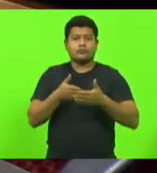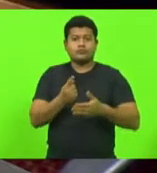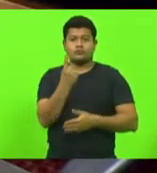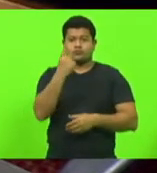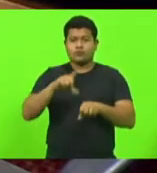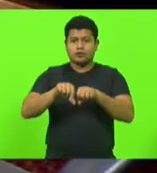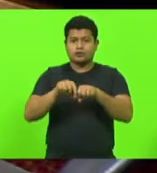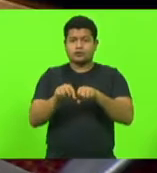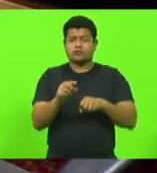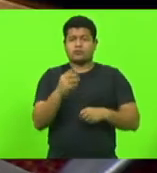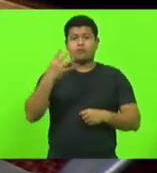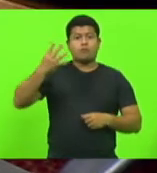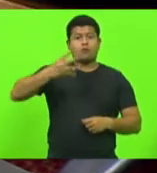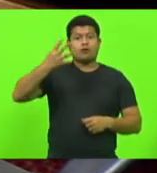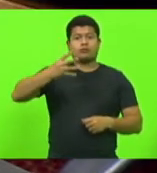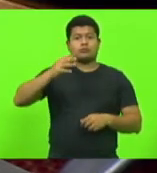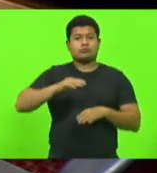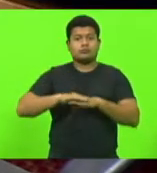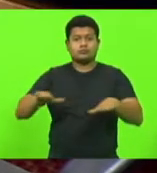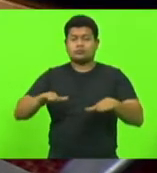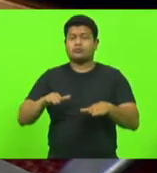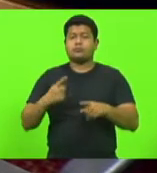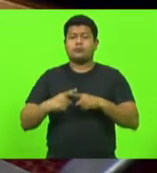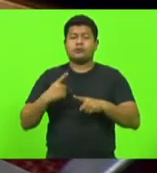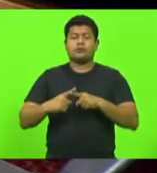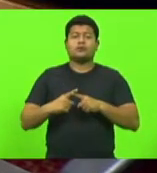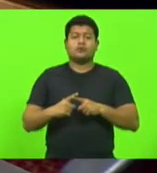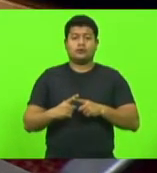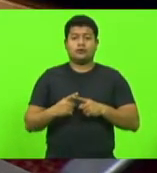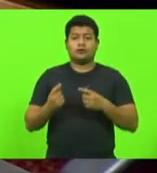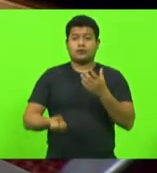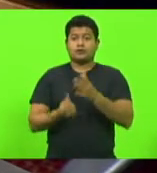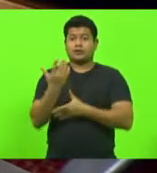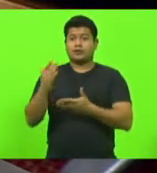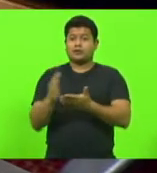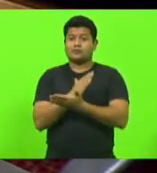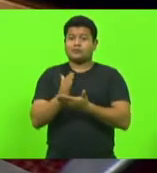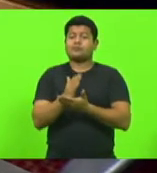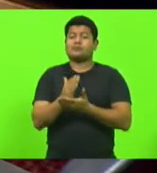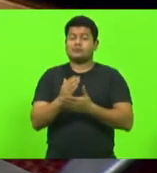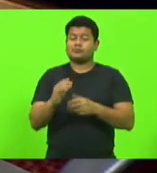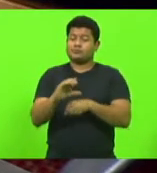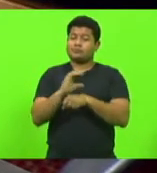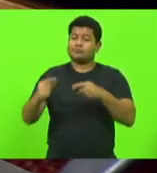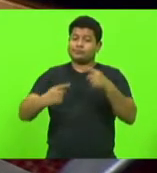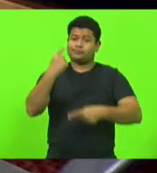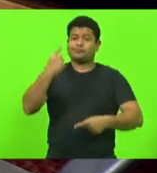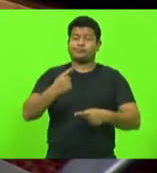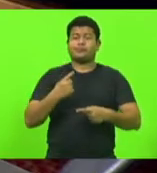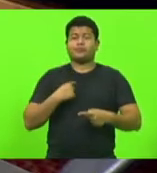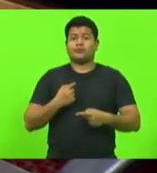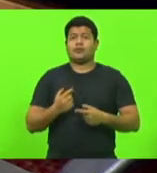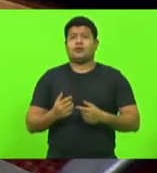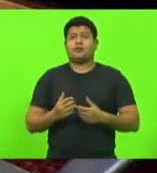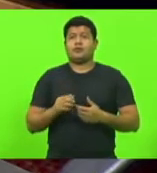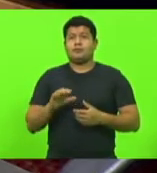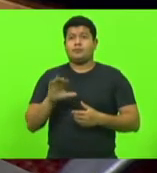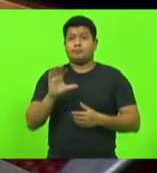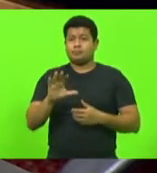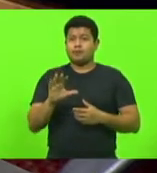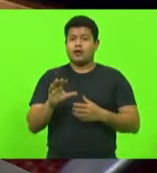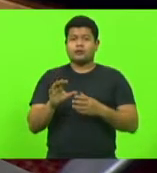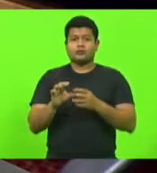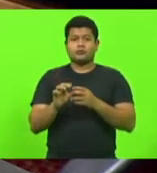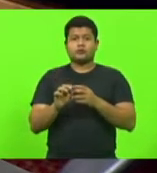o artigo 4º, que cria ali algumas questões de inconstitucionalidade ao projeto, mas a essência dele,